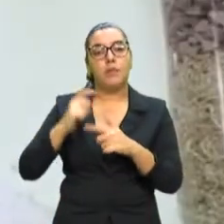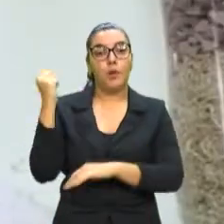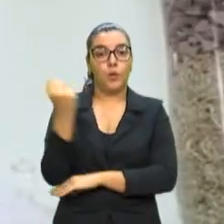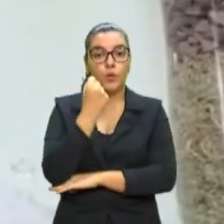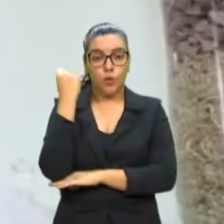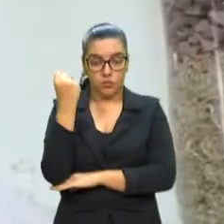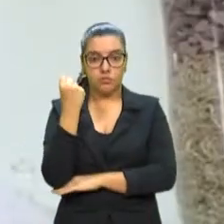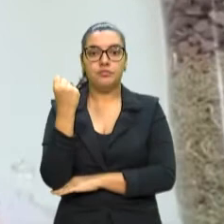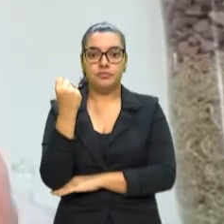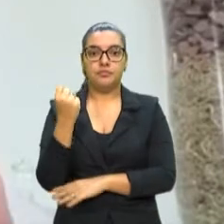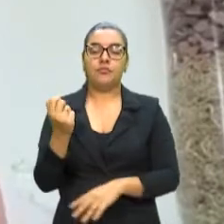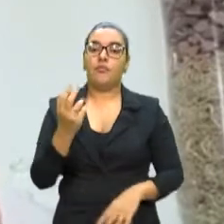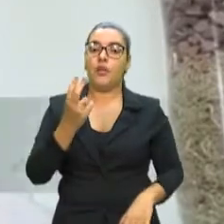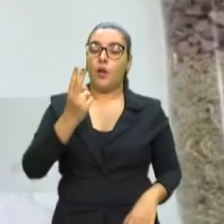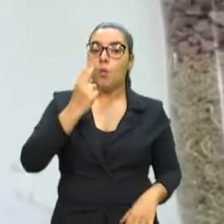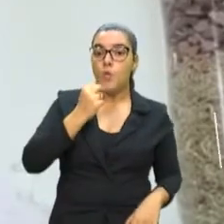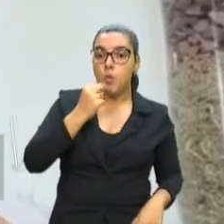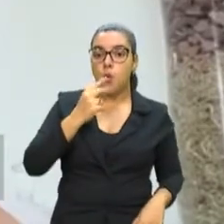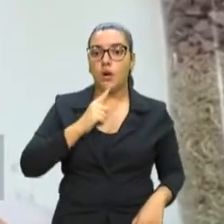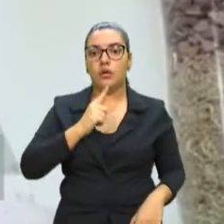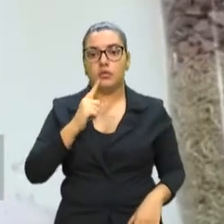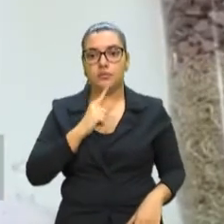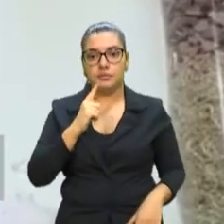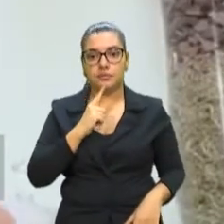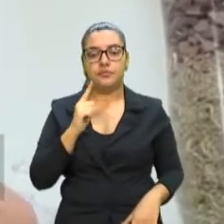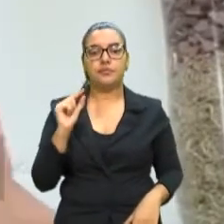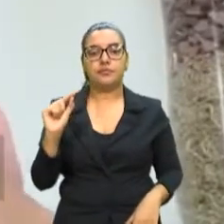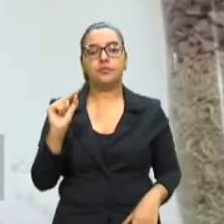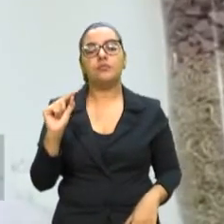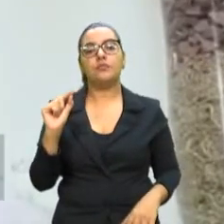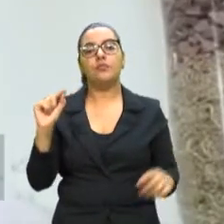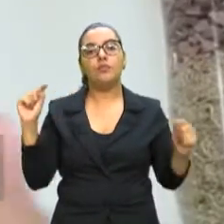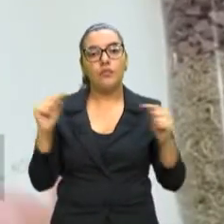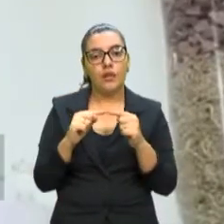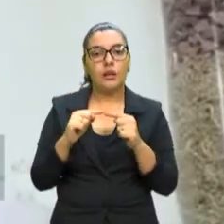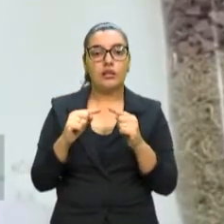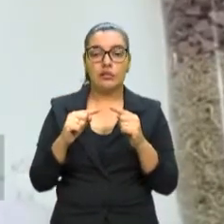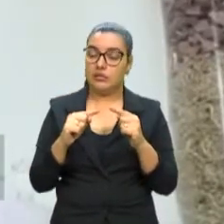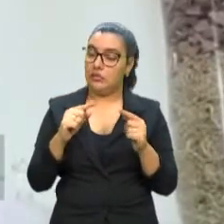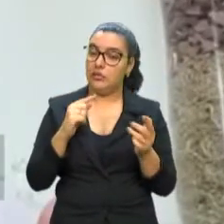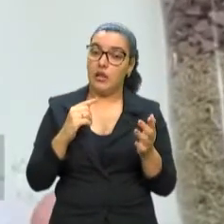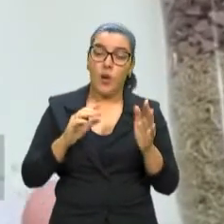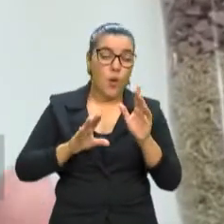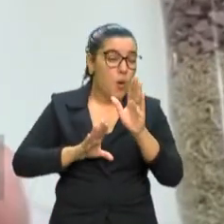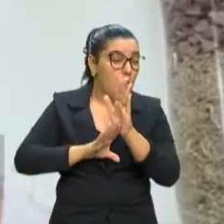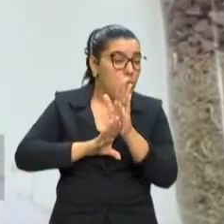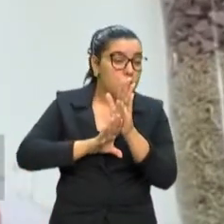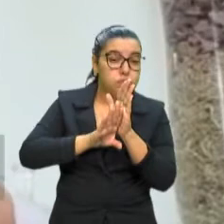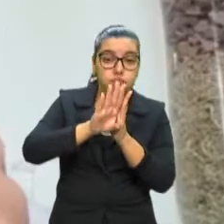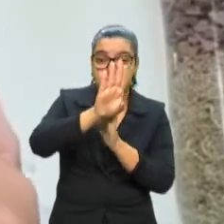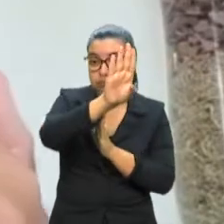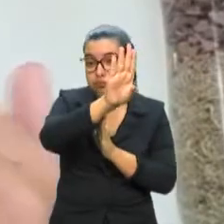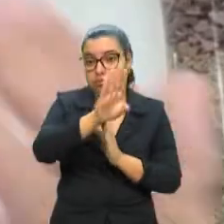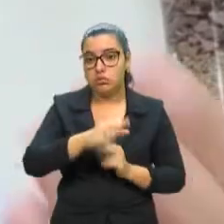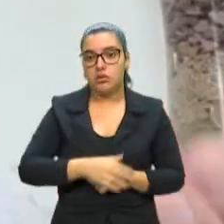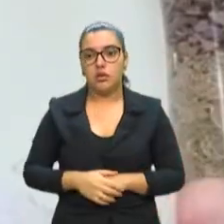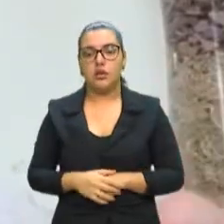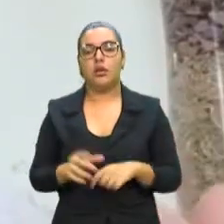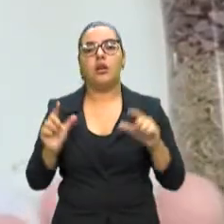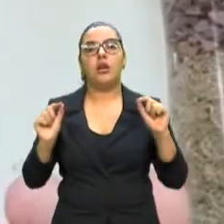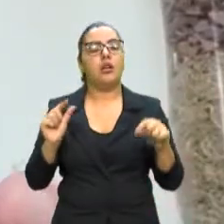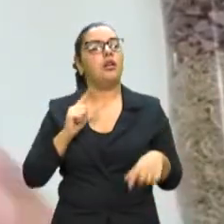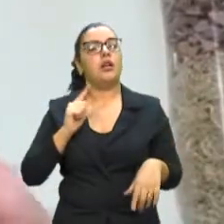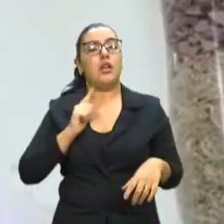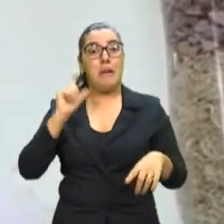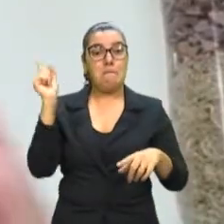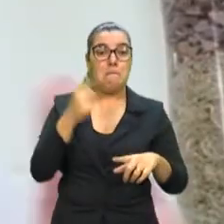transtornos alimentares, né, estão na ordem muito crescente em termos de